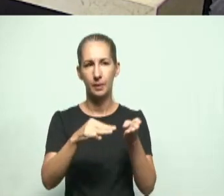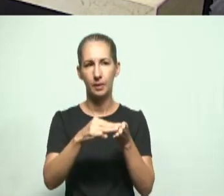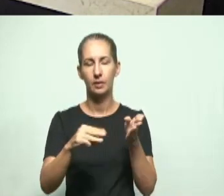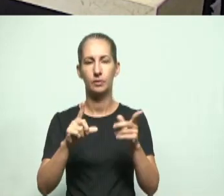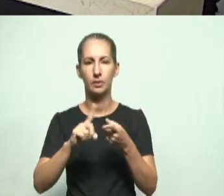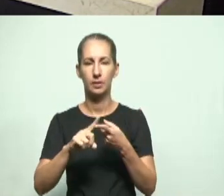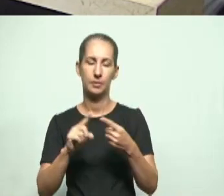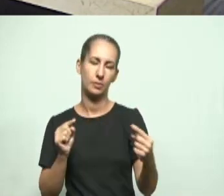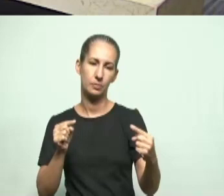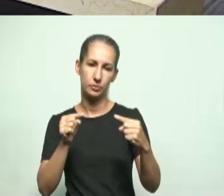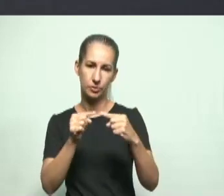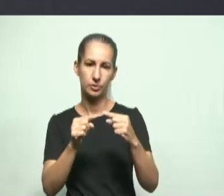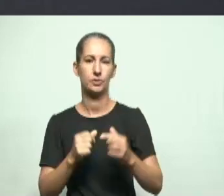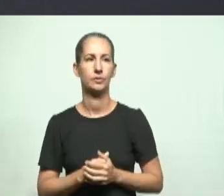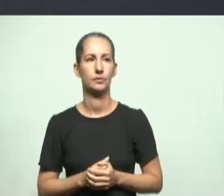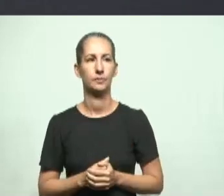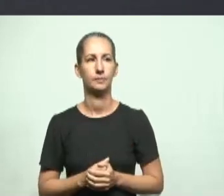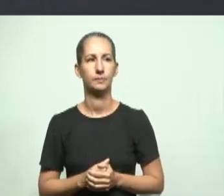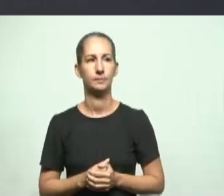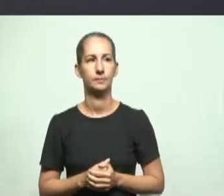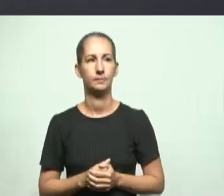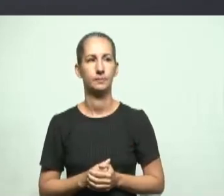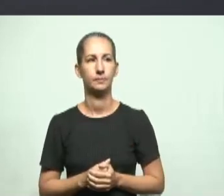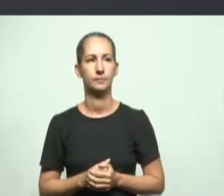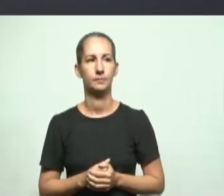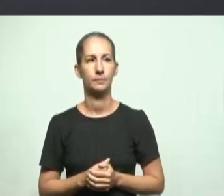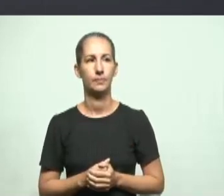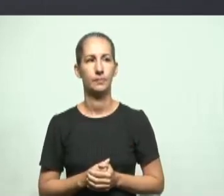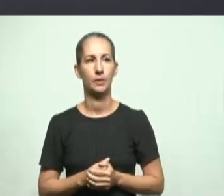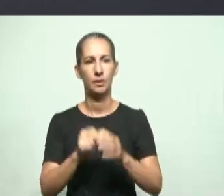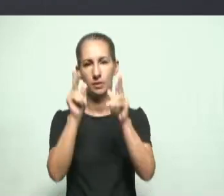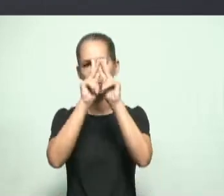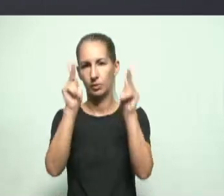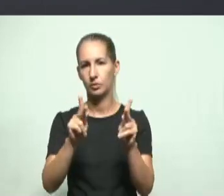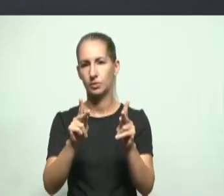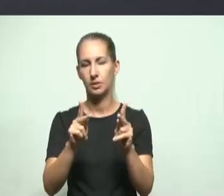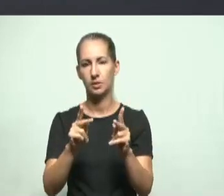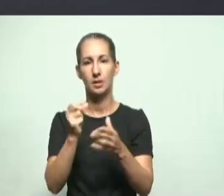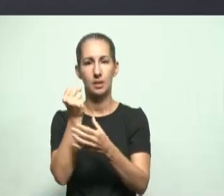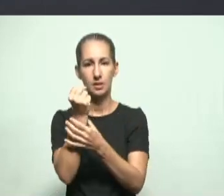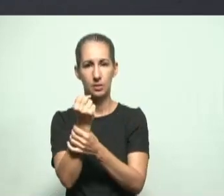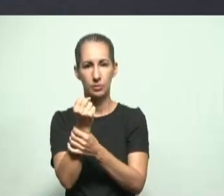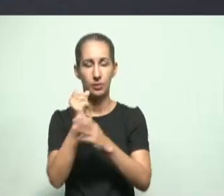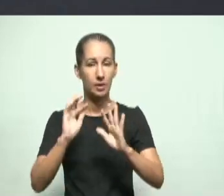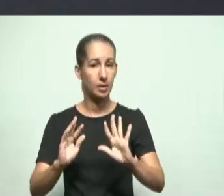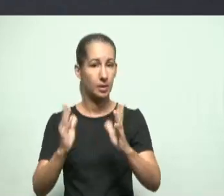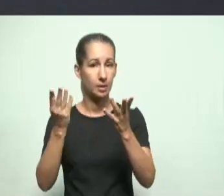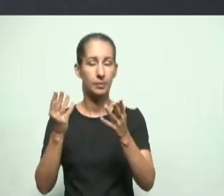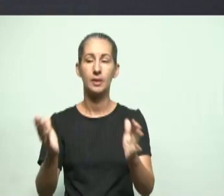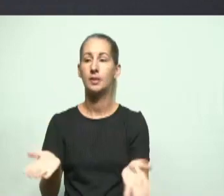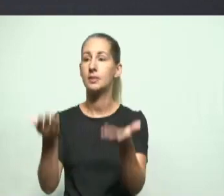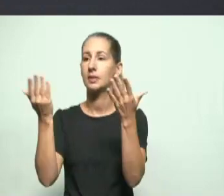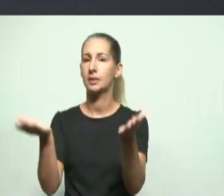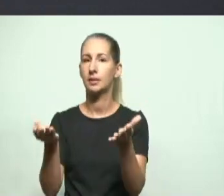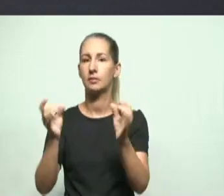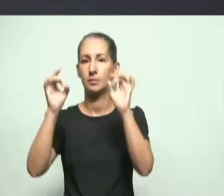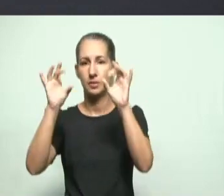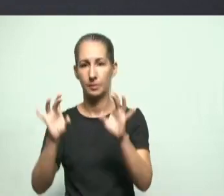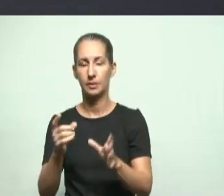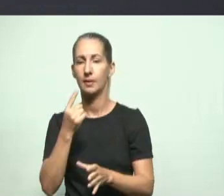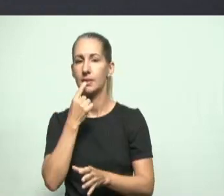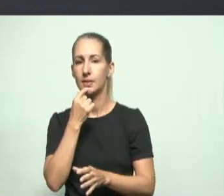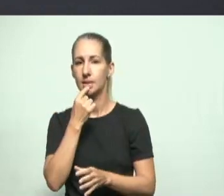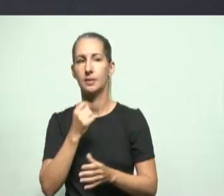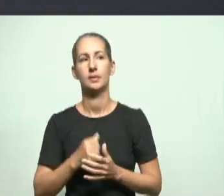o objeto do seu escopo. Esse projeto, ele assegura campanhas de incentivo, principalmente a doação de